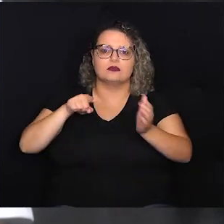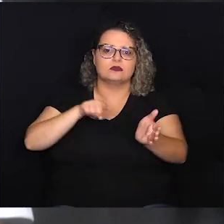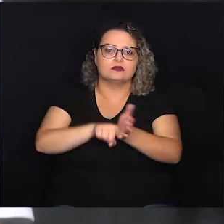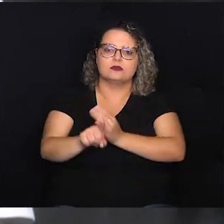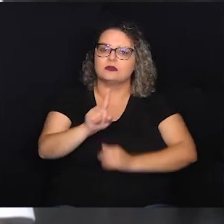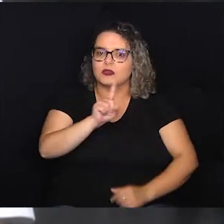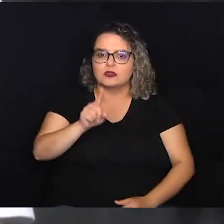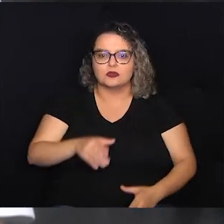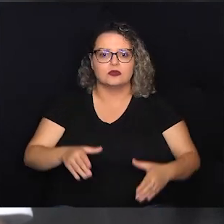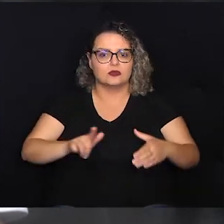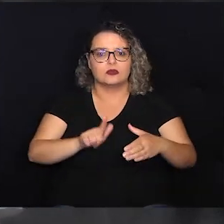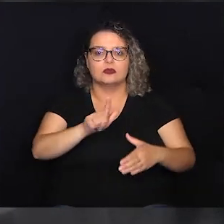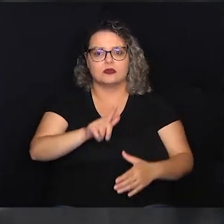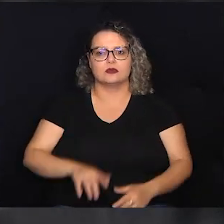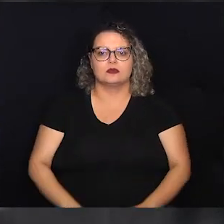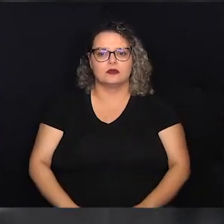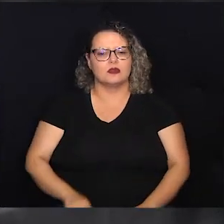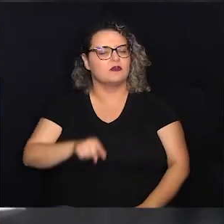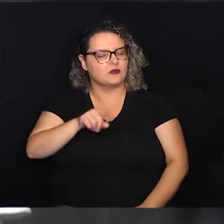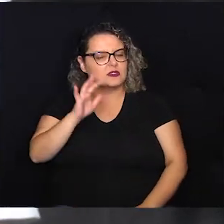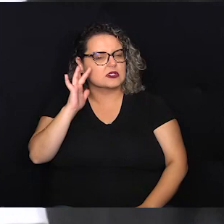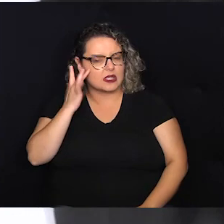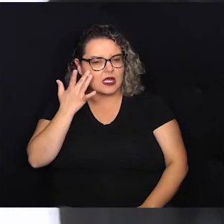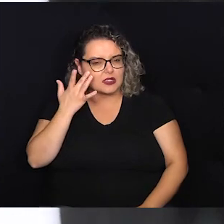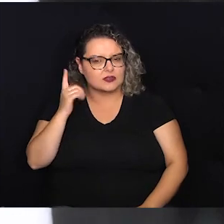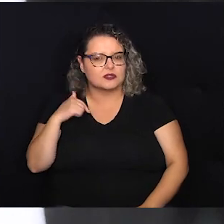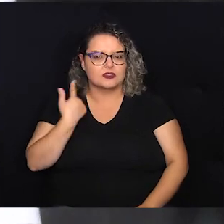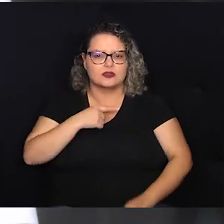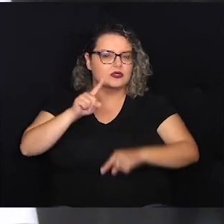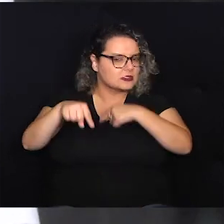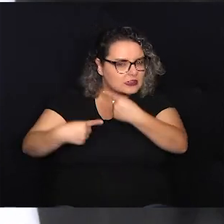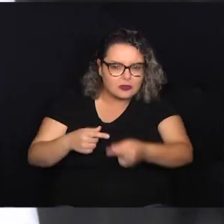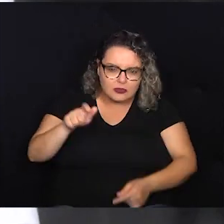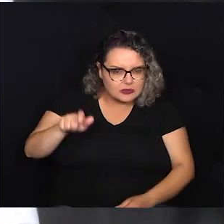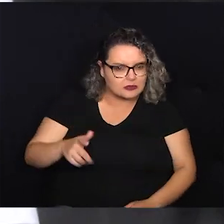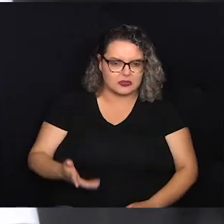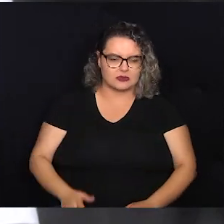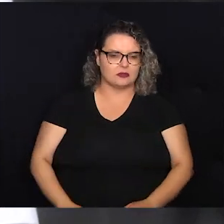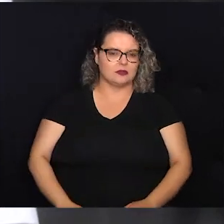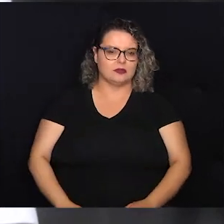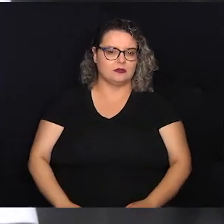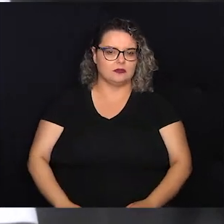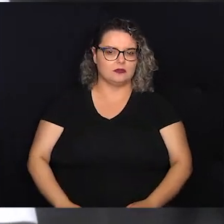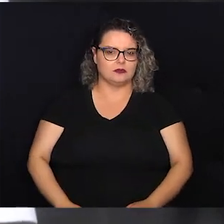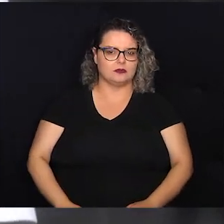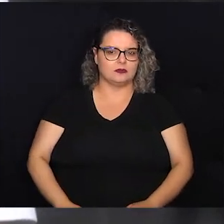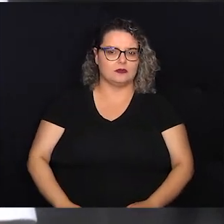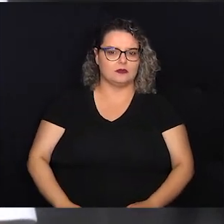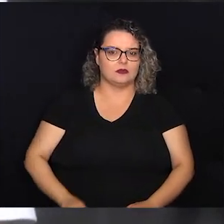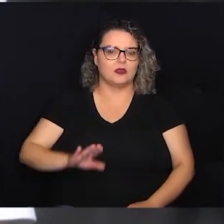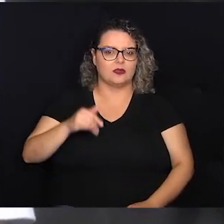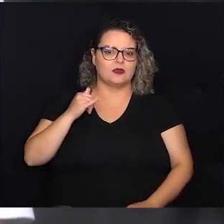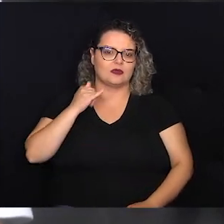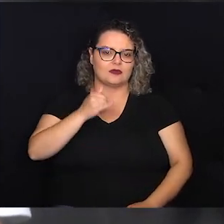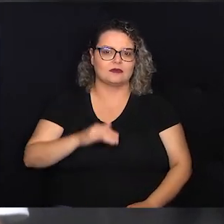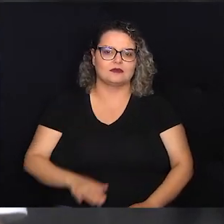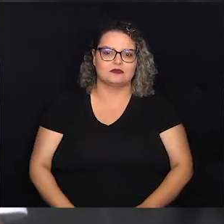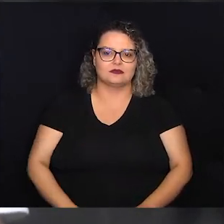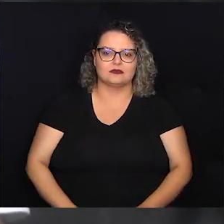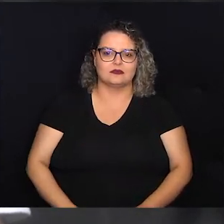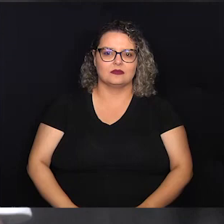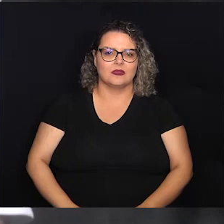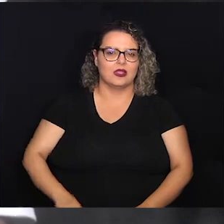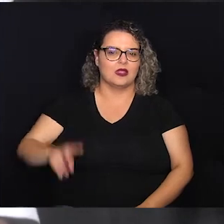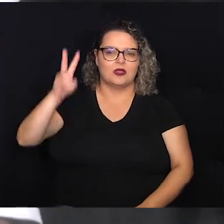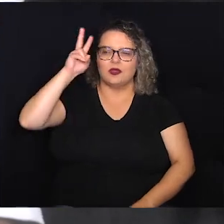não perguntou do outro gás. Você acha que nós somos outra pessoa? Quando ela falou isso,